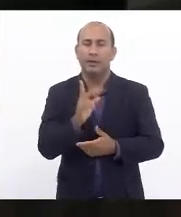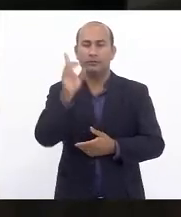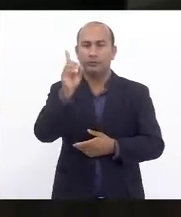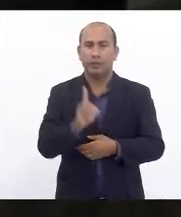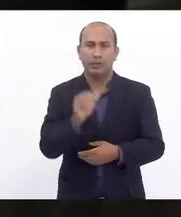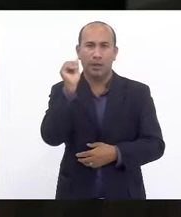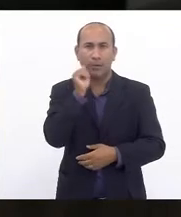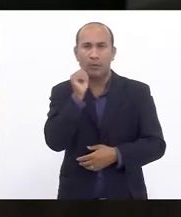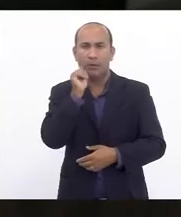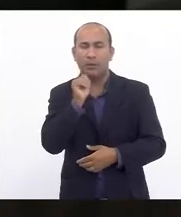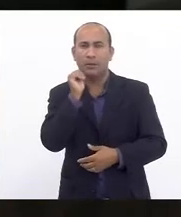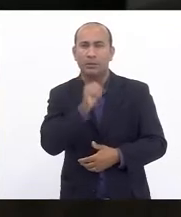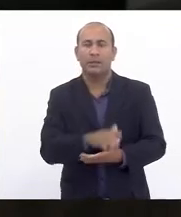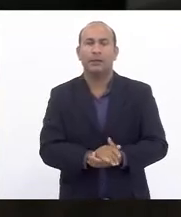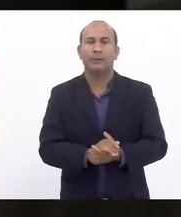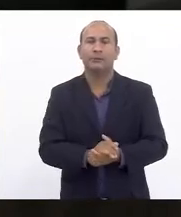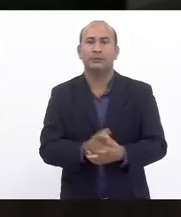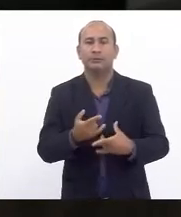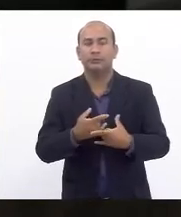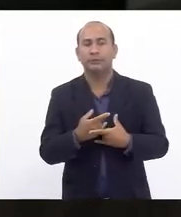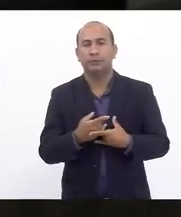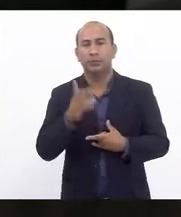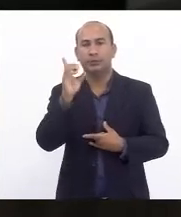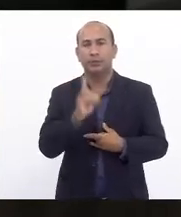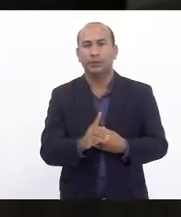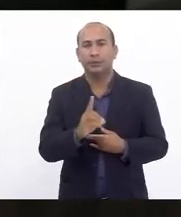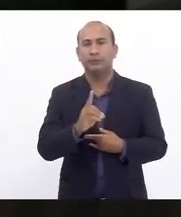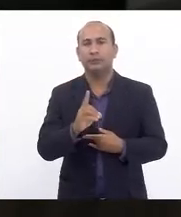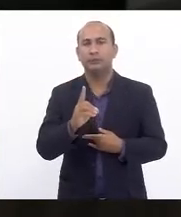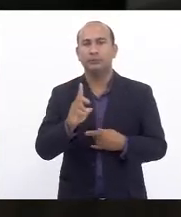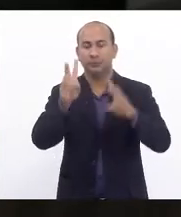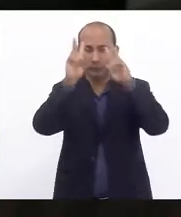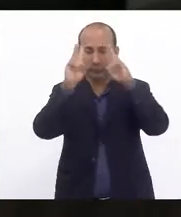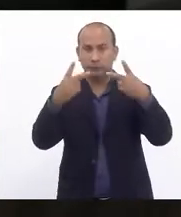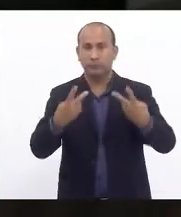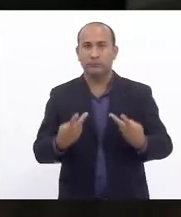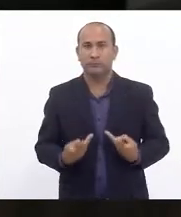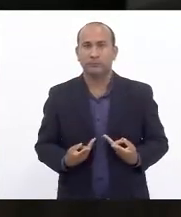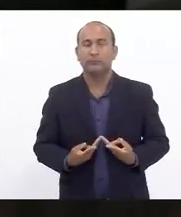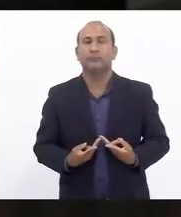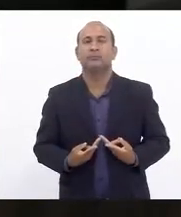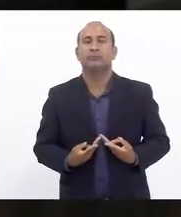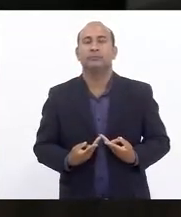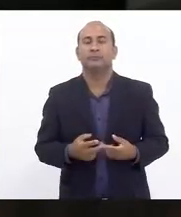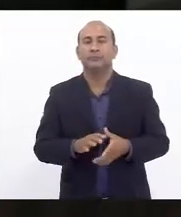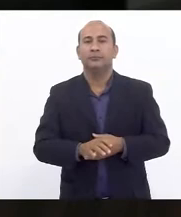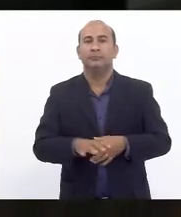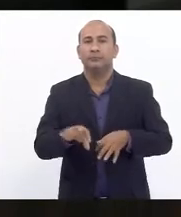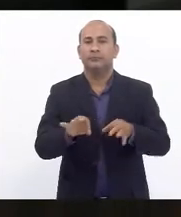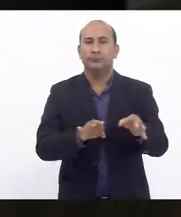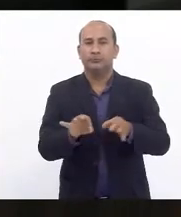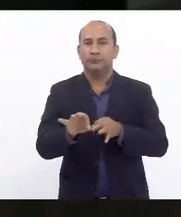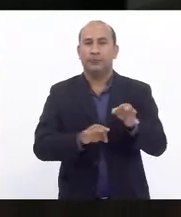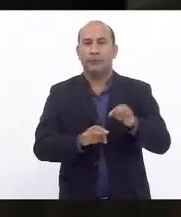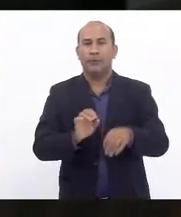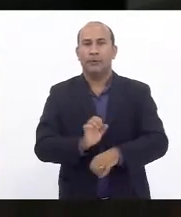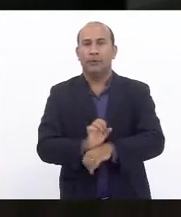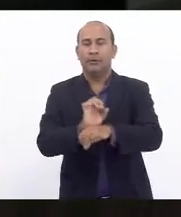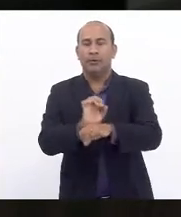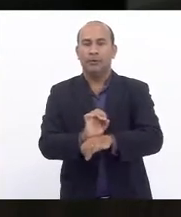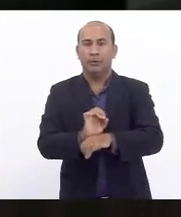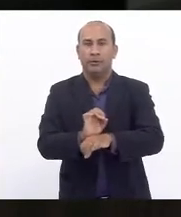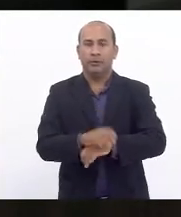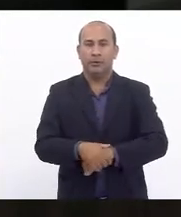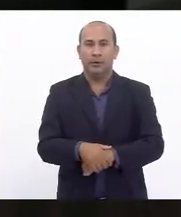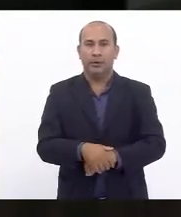Mulher, Defesa dos Direitos Humanos e Cidadania, de Economia, Indústria e Comércio, de Tributação, Controle da Arrecadação Estadual, Fiscalização dos Tributos